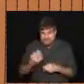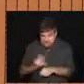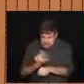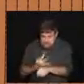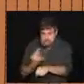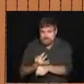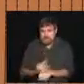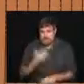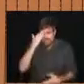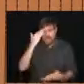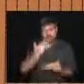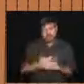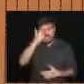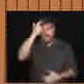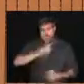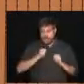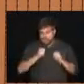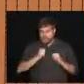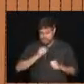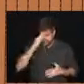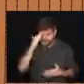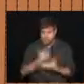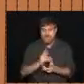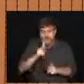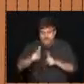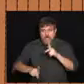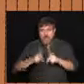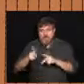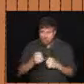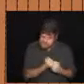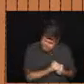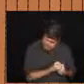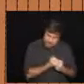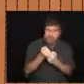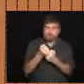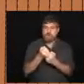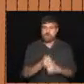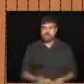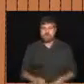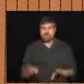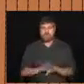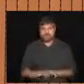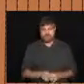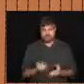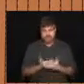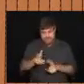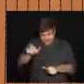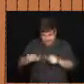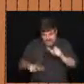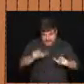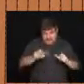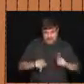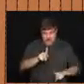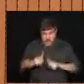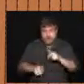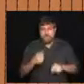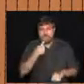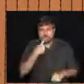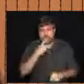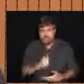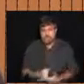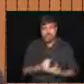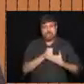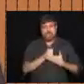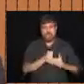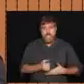vez, também eu poderei contar com o apoio, com a colaboração da população dessa